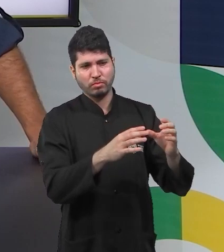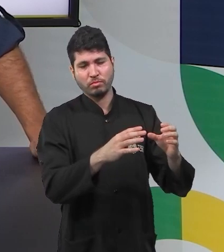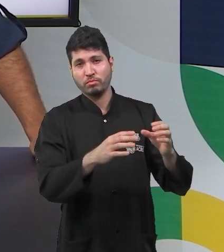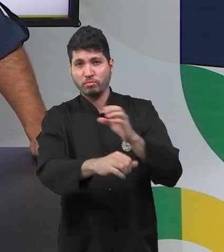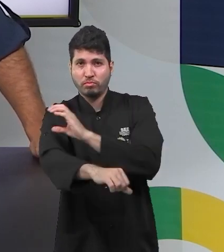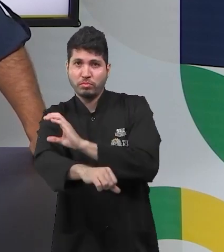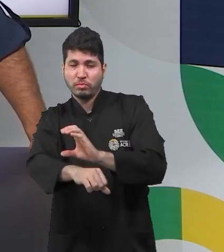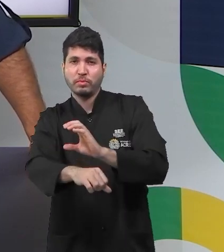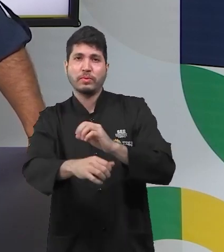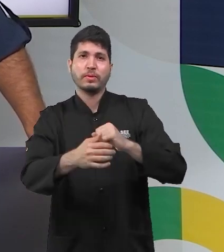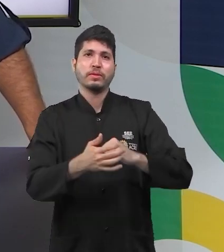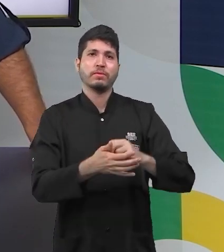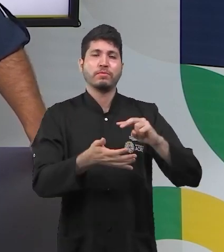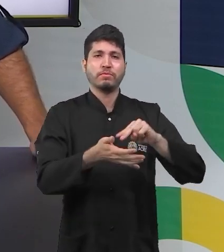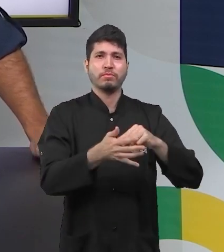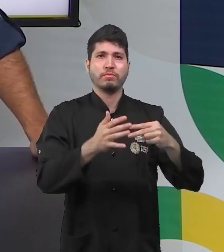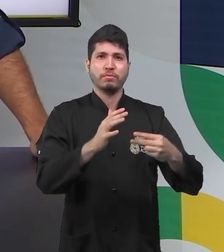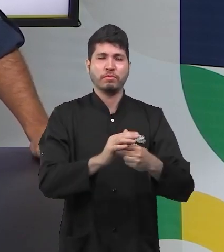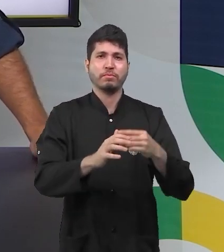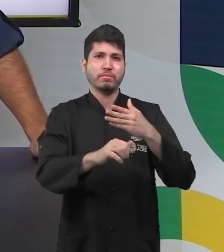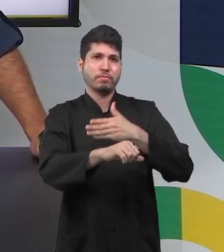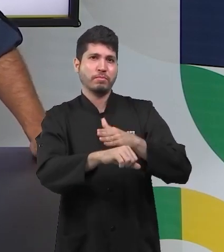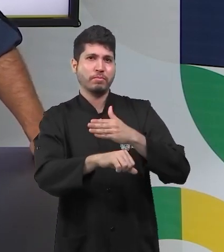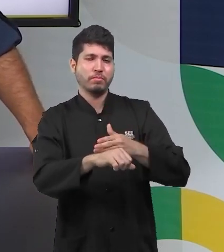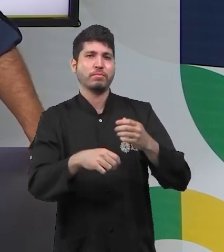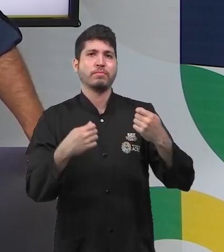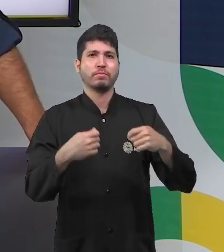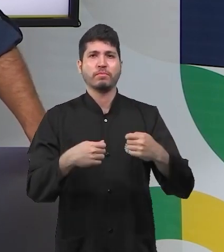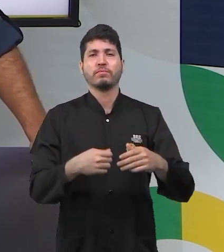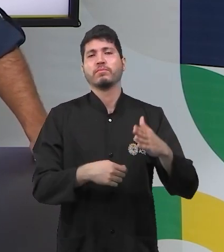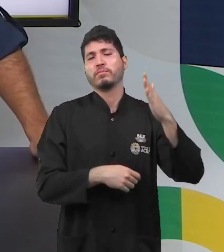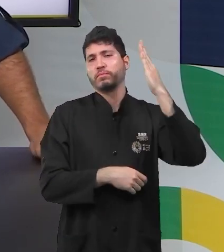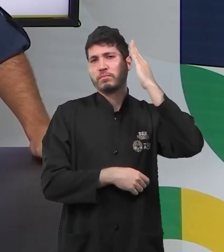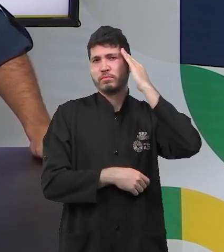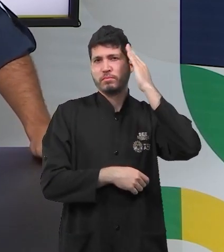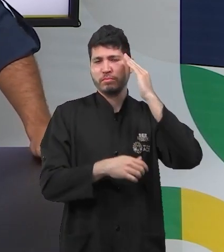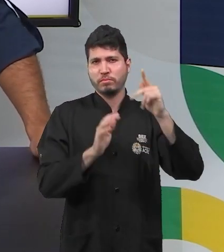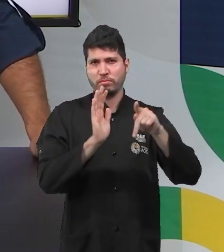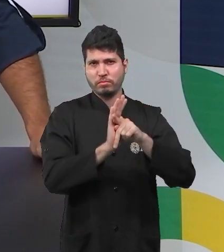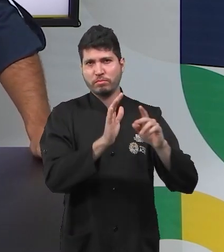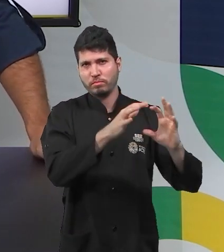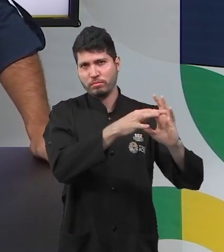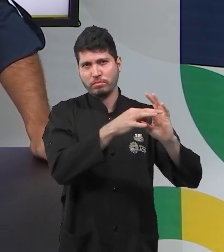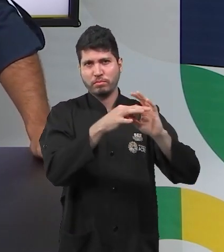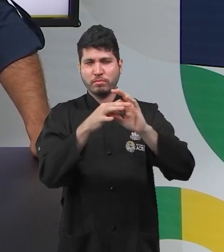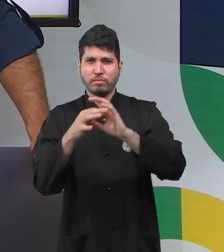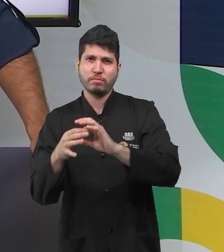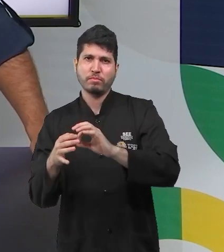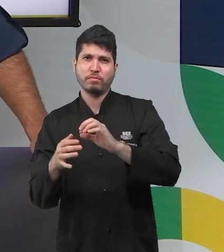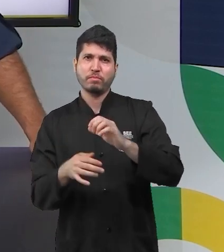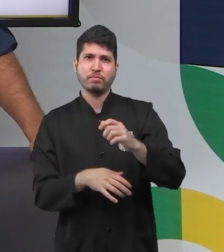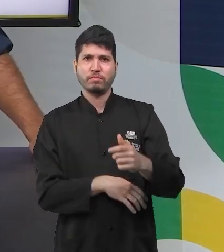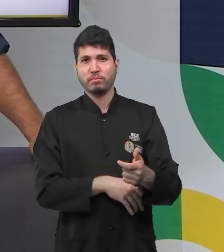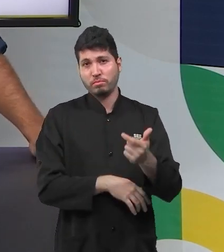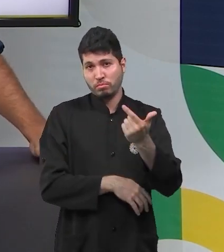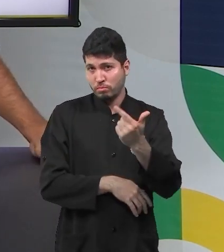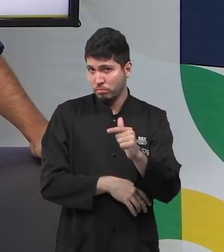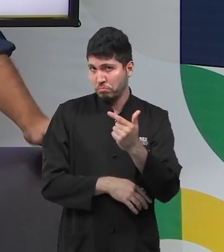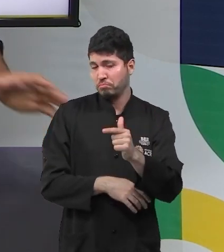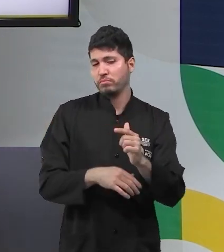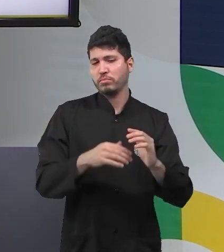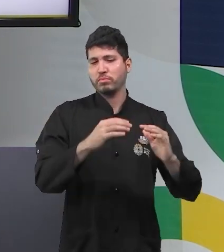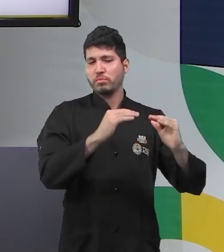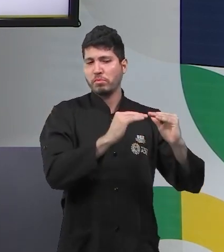práticas, devendo ser compreendida em seu próprio contexto, sem hierarquização.